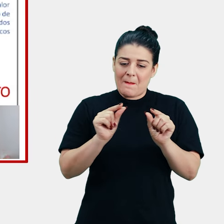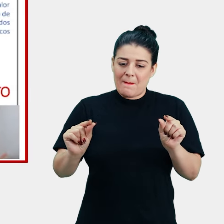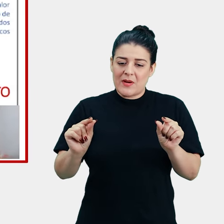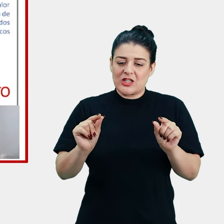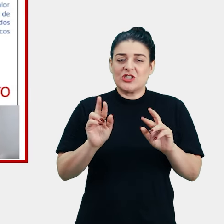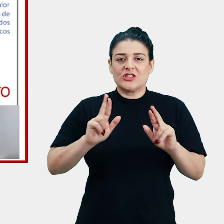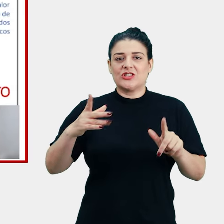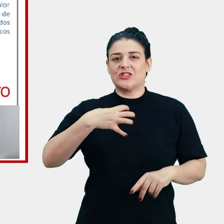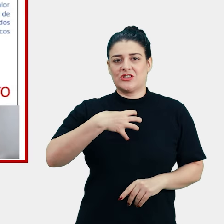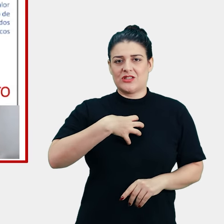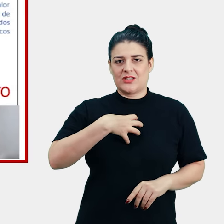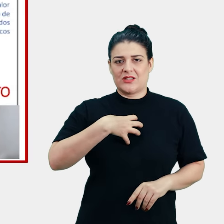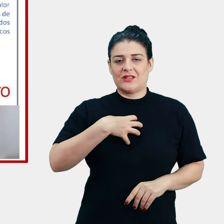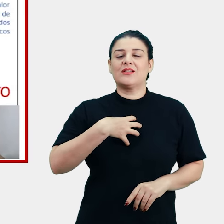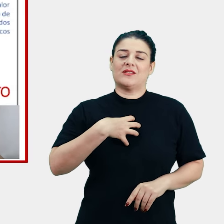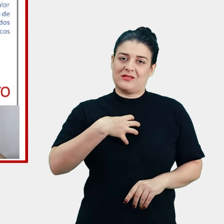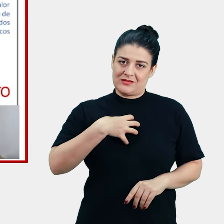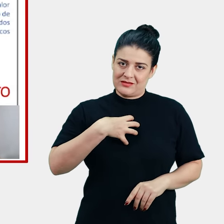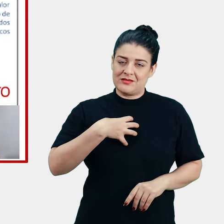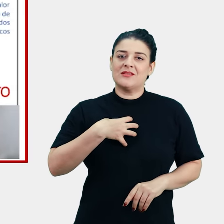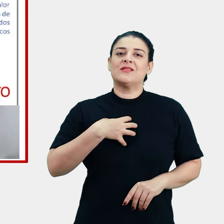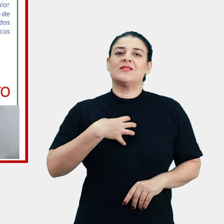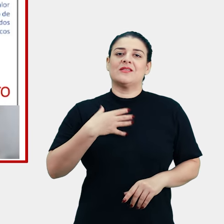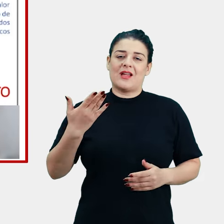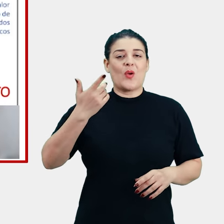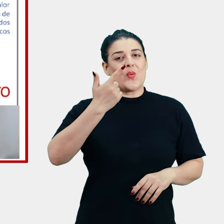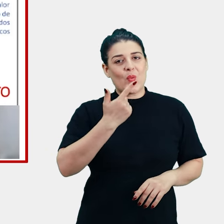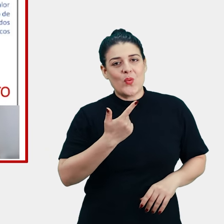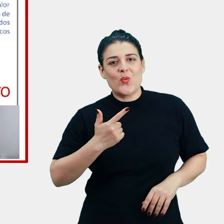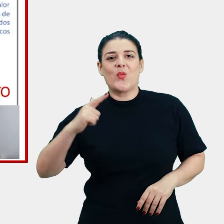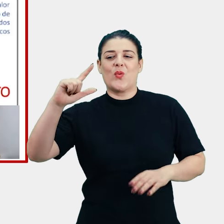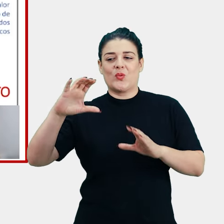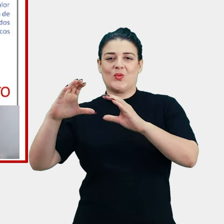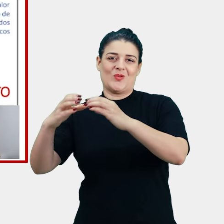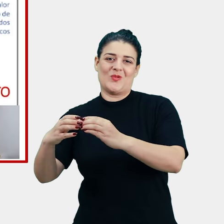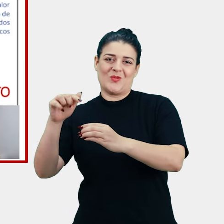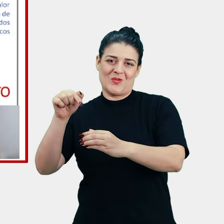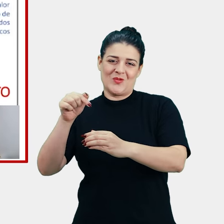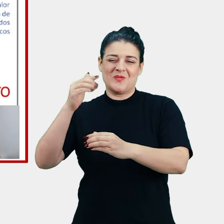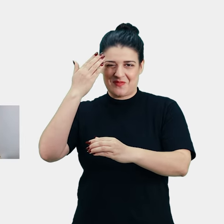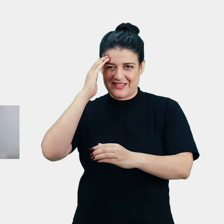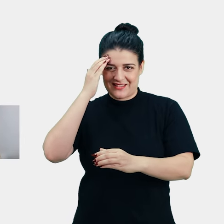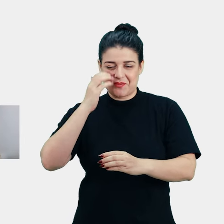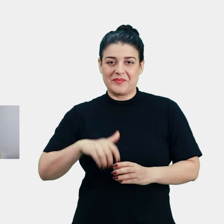forma diferente? Aí eles vão ficar em um outro network diferente, tá?